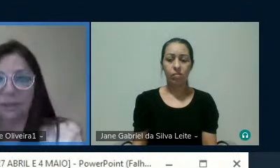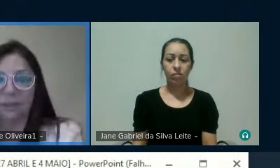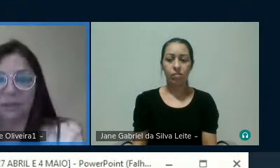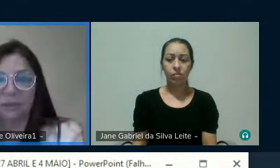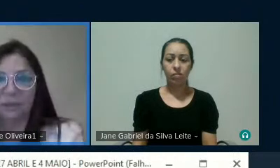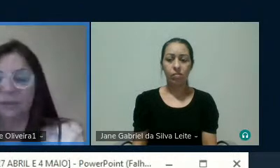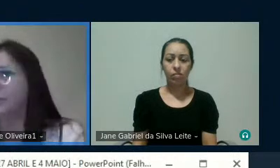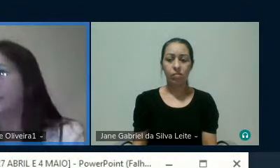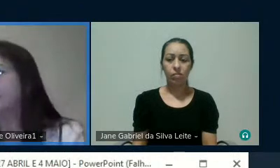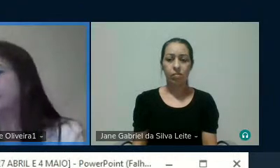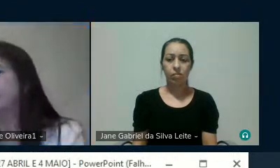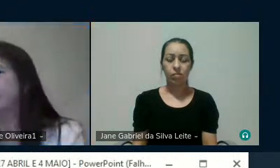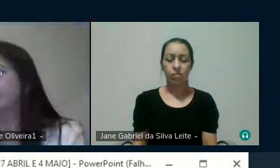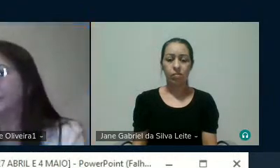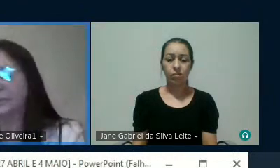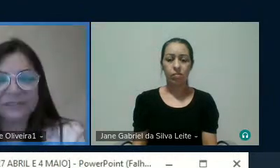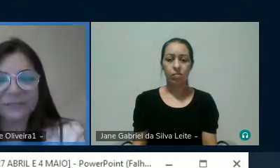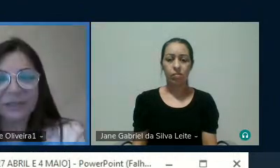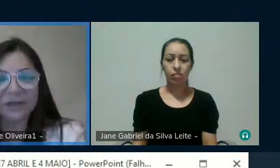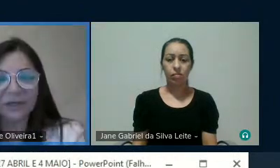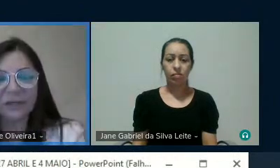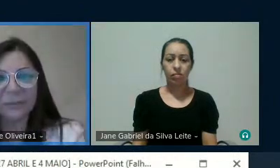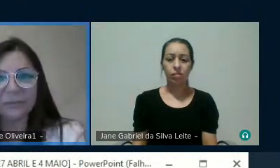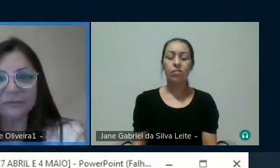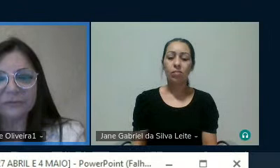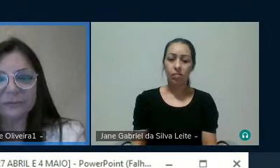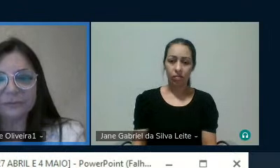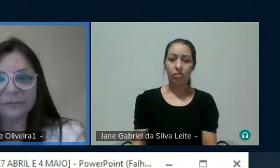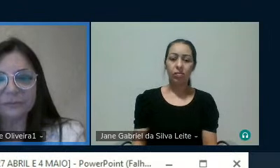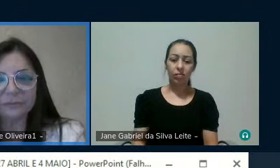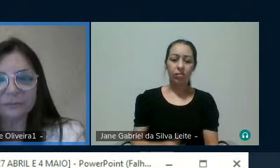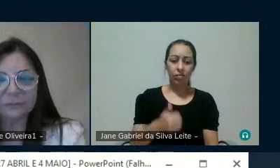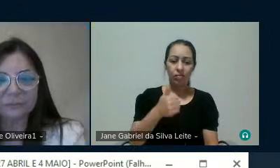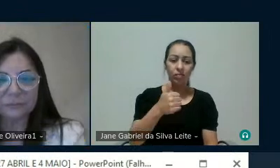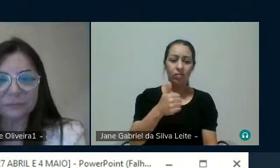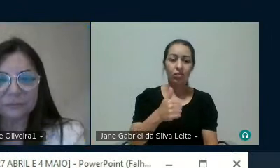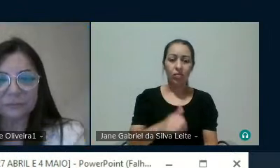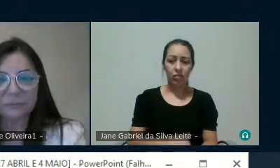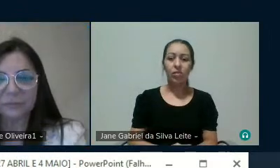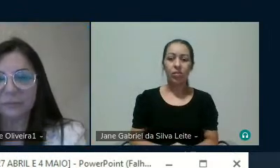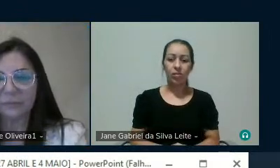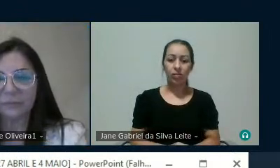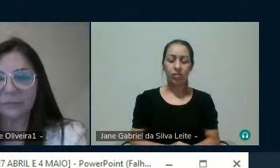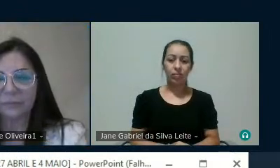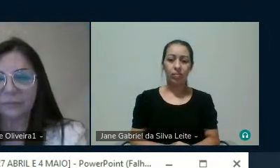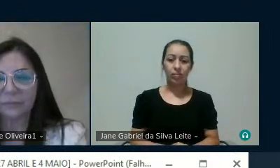Desliga o telefone. Vê se melhora agora, prof.